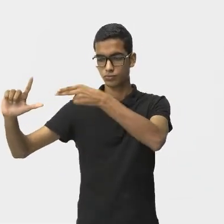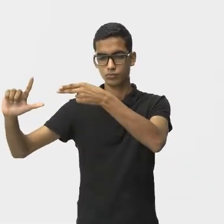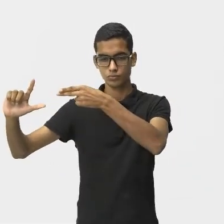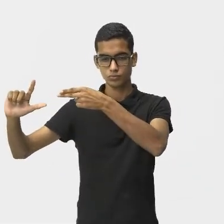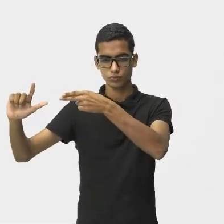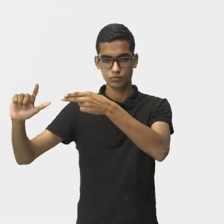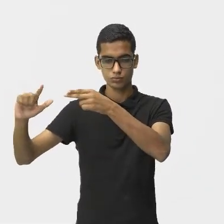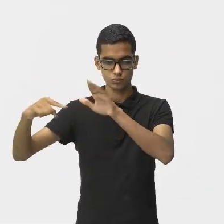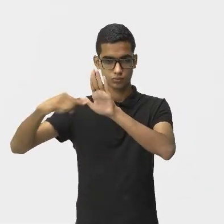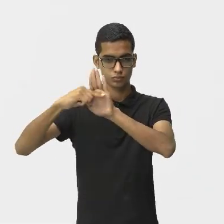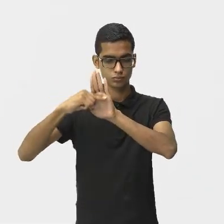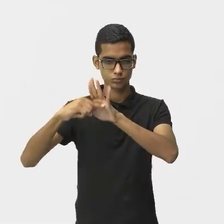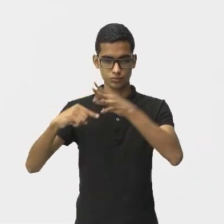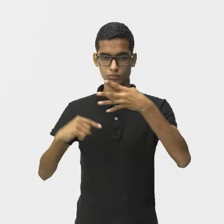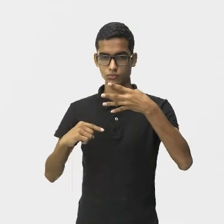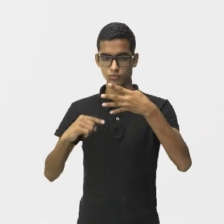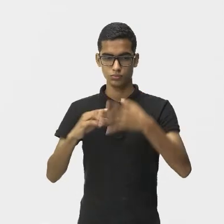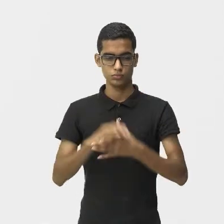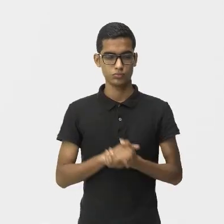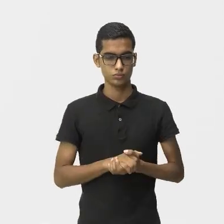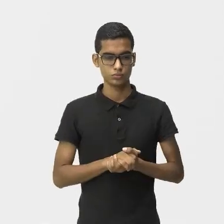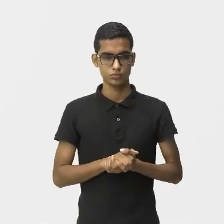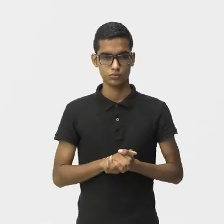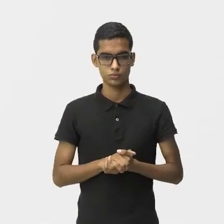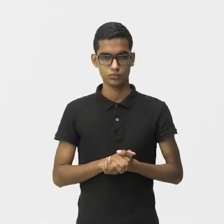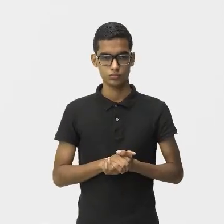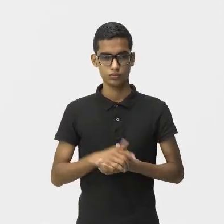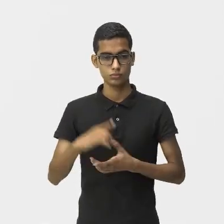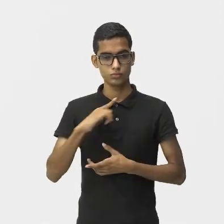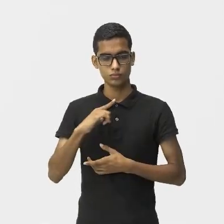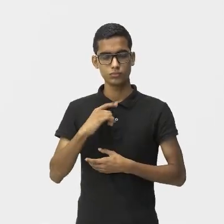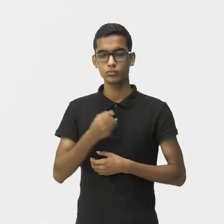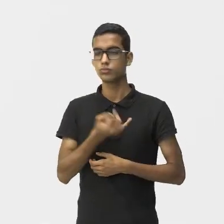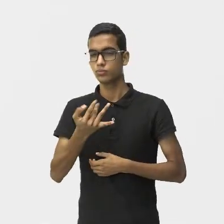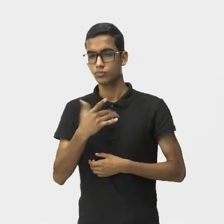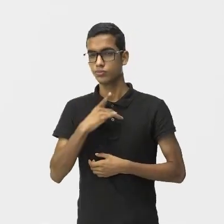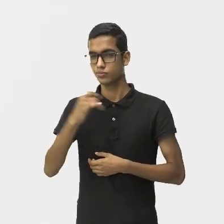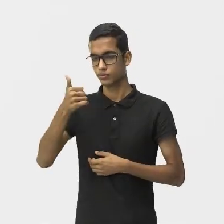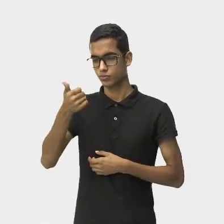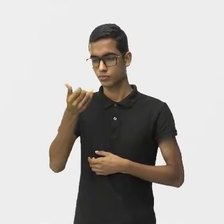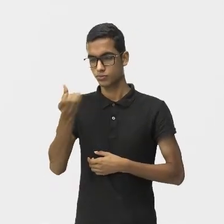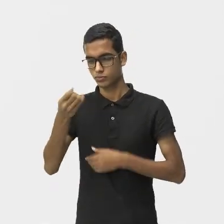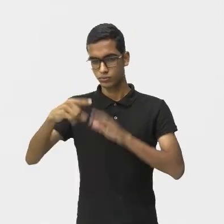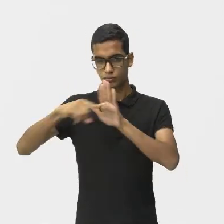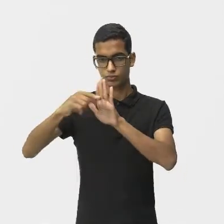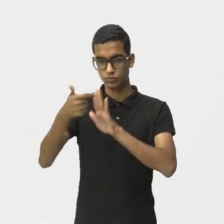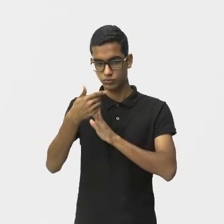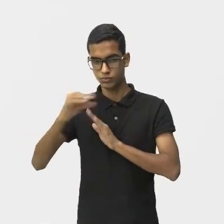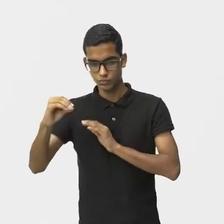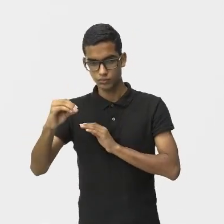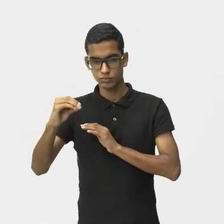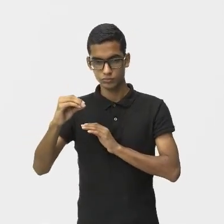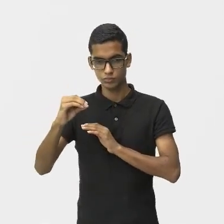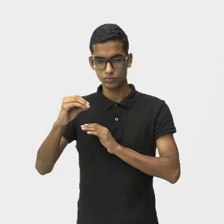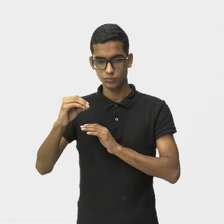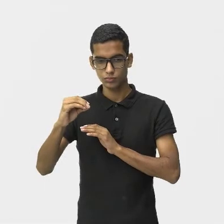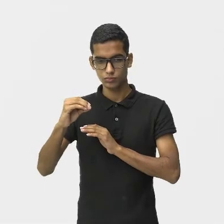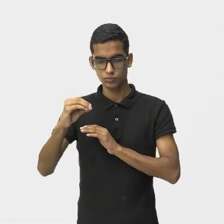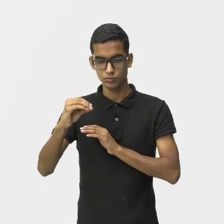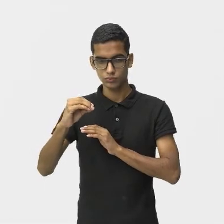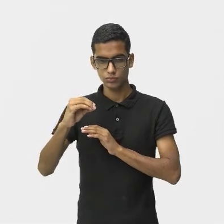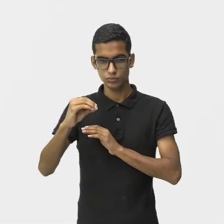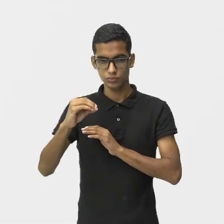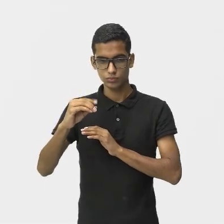menos 4. Eu tenho 16 menos 20, né? Sinais diferentes, eu subtraio e repito o sinal do